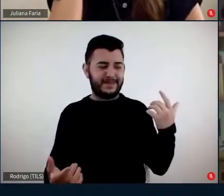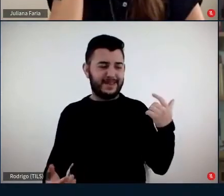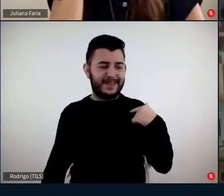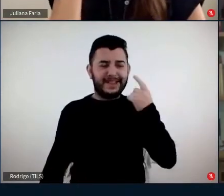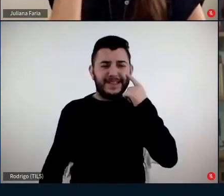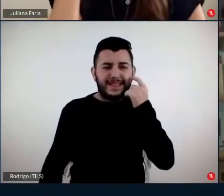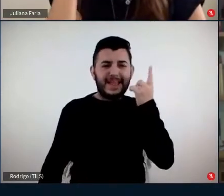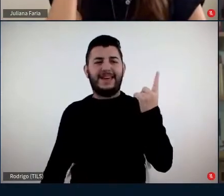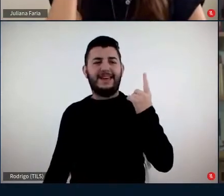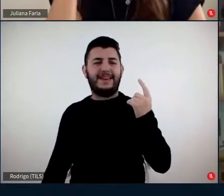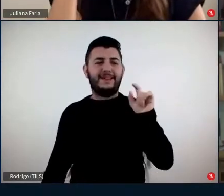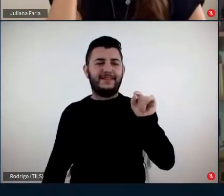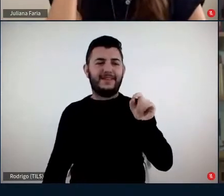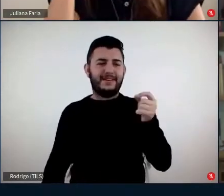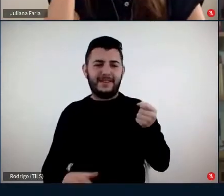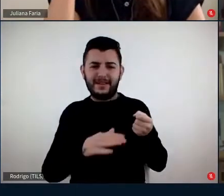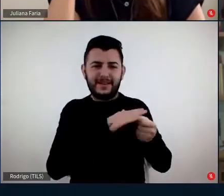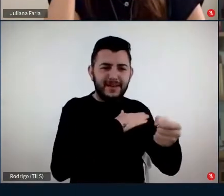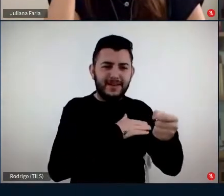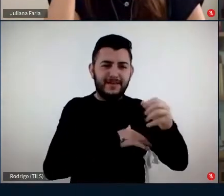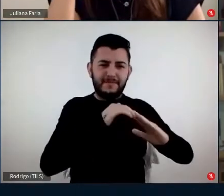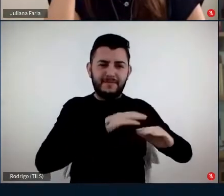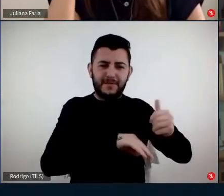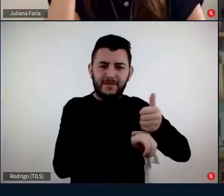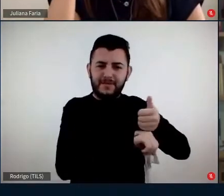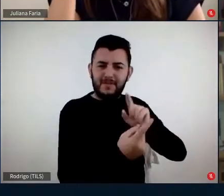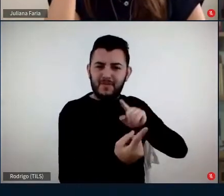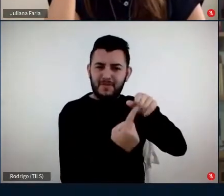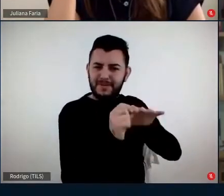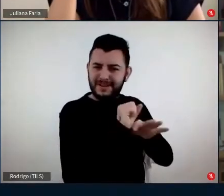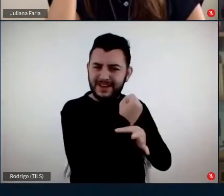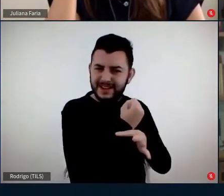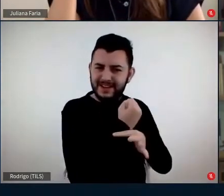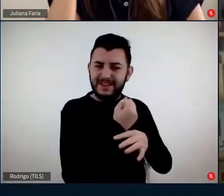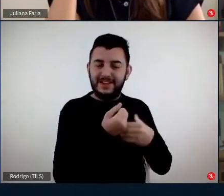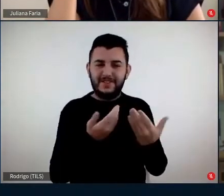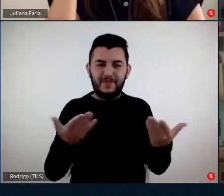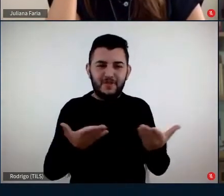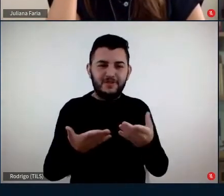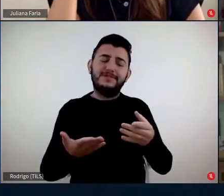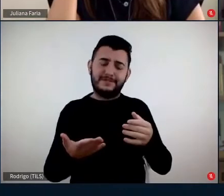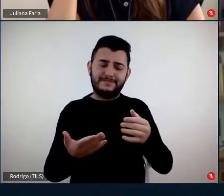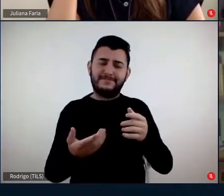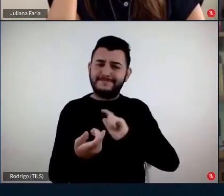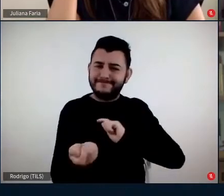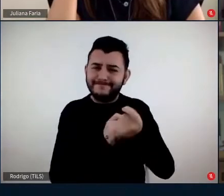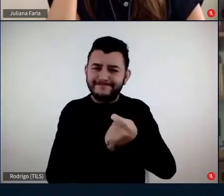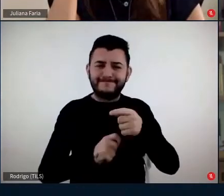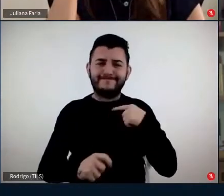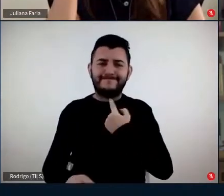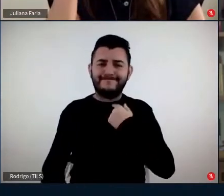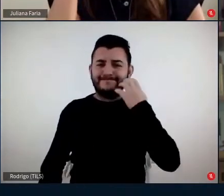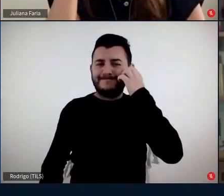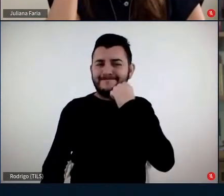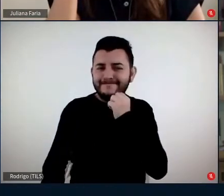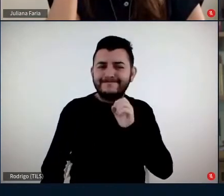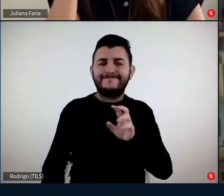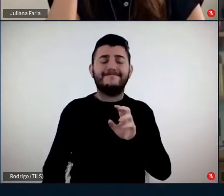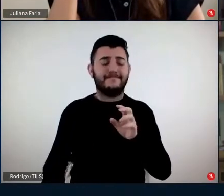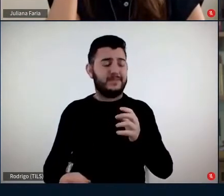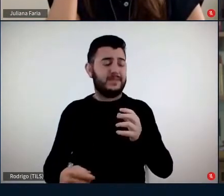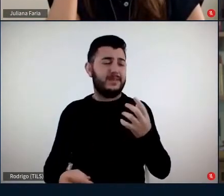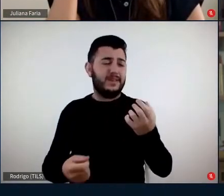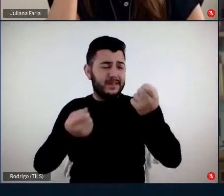para poder se garantir, e hoje isso tem sido uma mudança que a gente tem que adotar, e muito importante essa